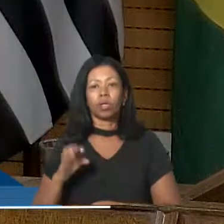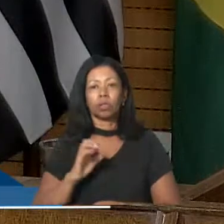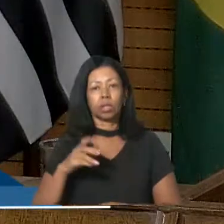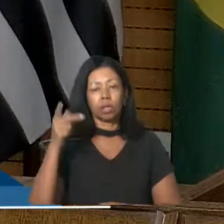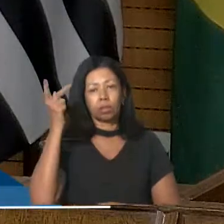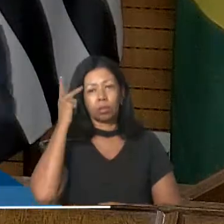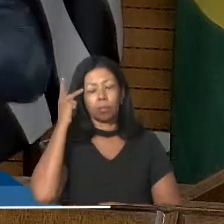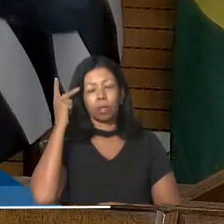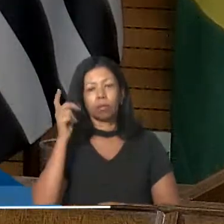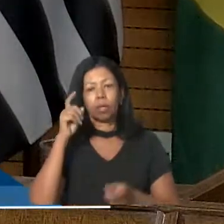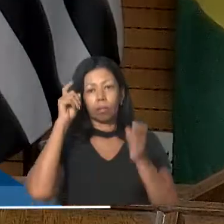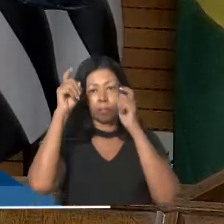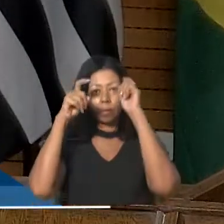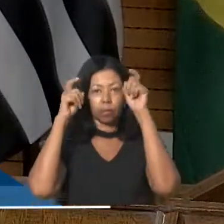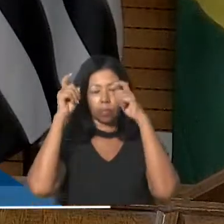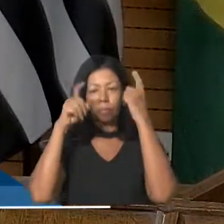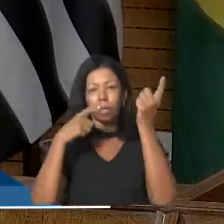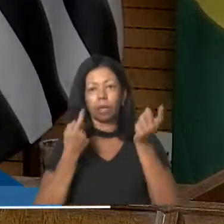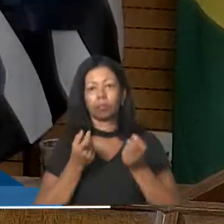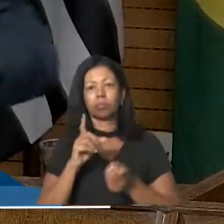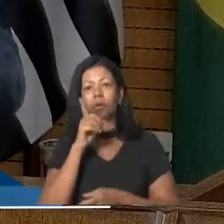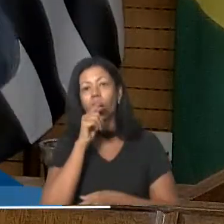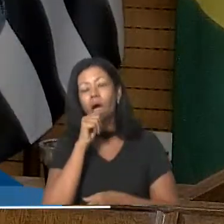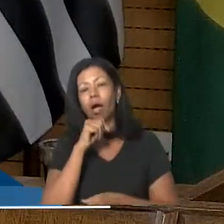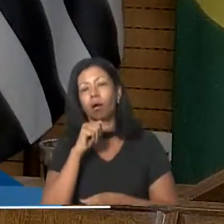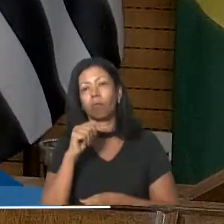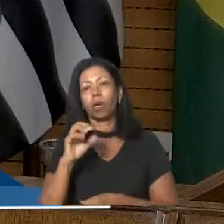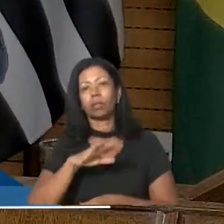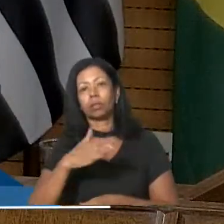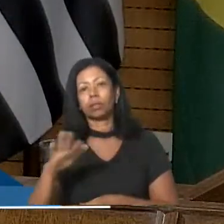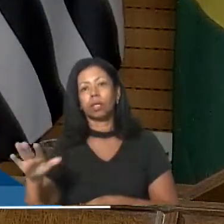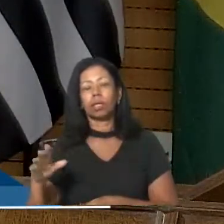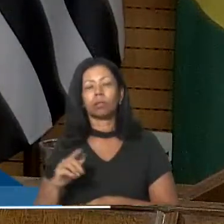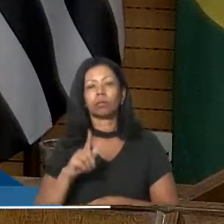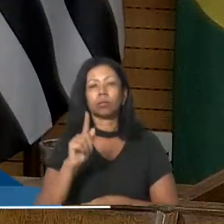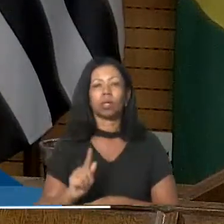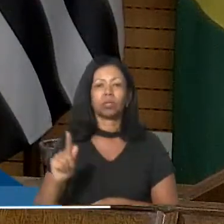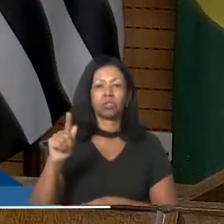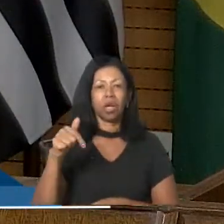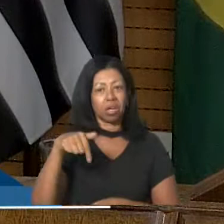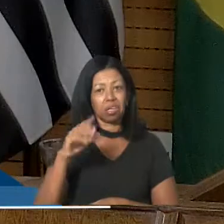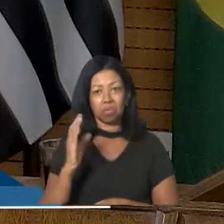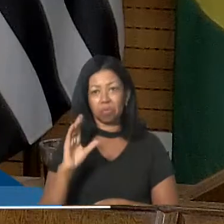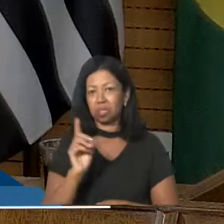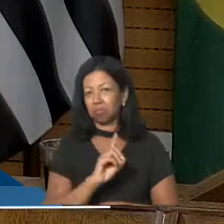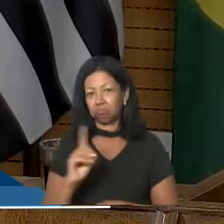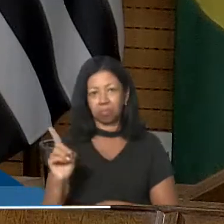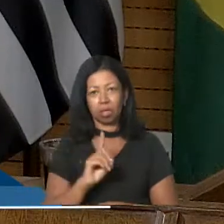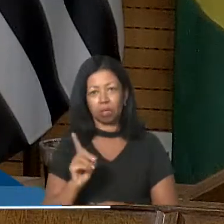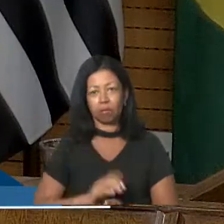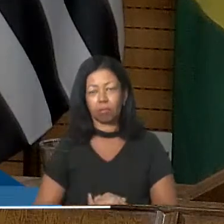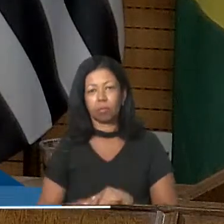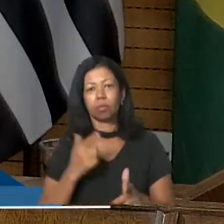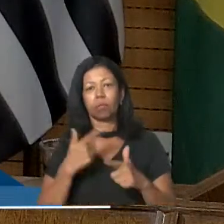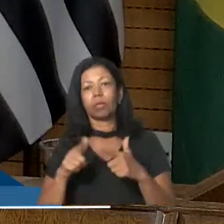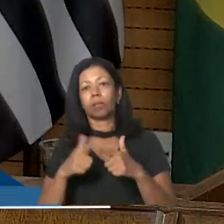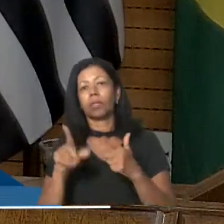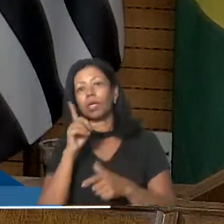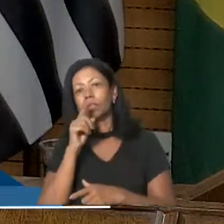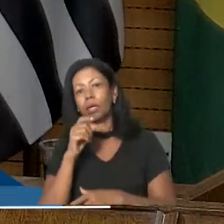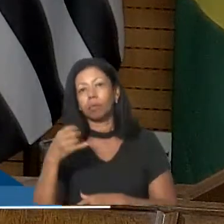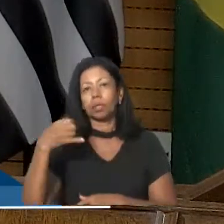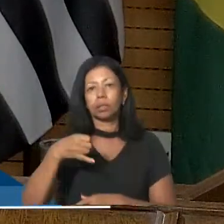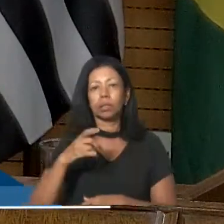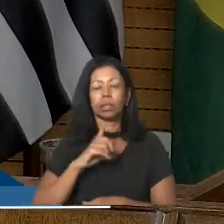com o abastecimento de água de Santos, do Guarujá. Cubatão não, senhores. O grande problema é a questão das águas, sim, que